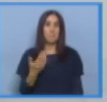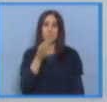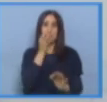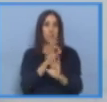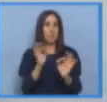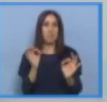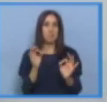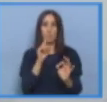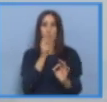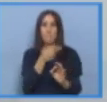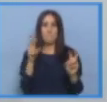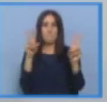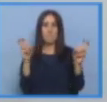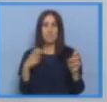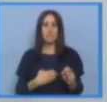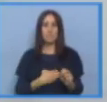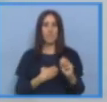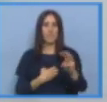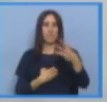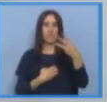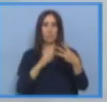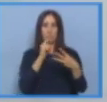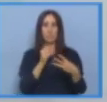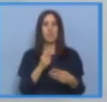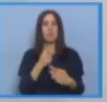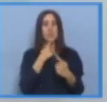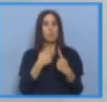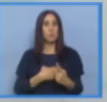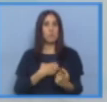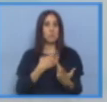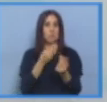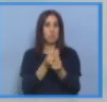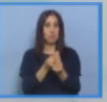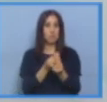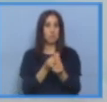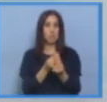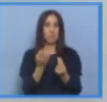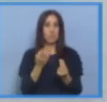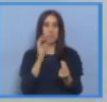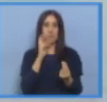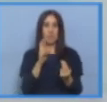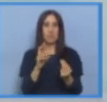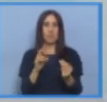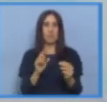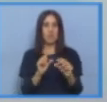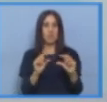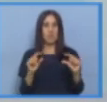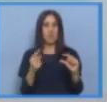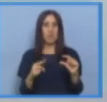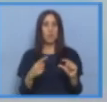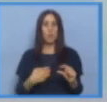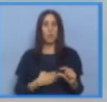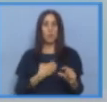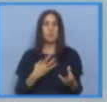fantástica ao encontrar este nome. Ela encontra 3 significados para este nome. Diálogos com sentidos, como podemos ver no ecrã, com